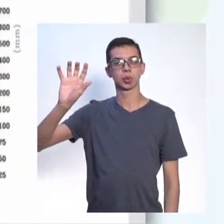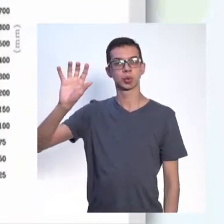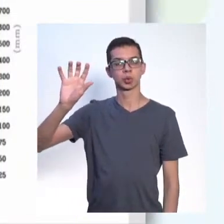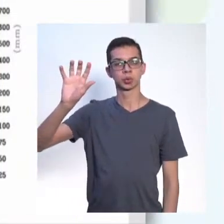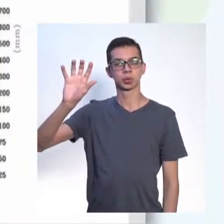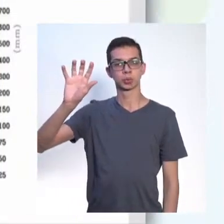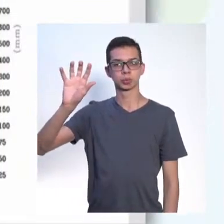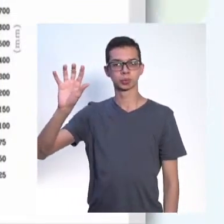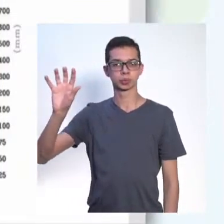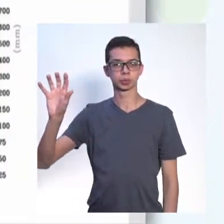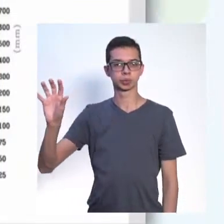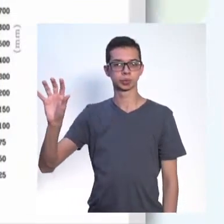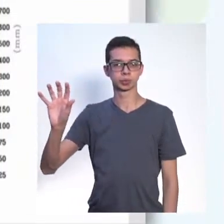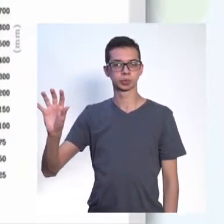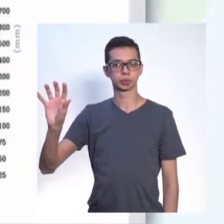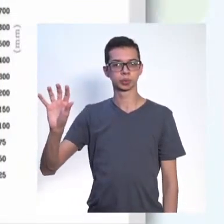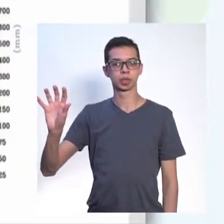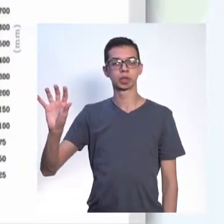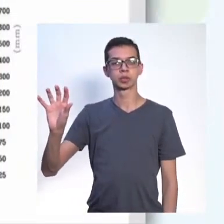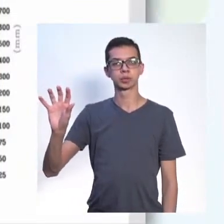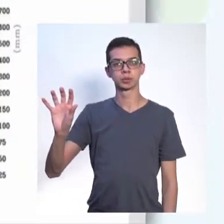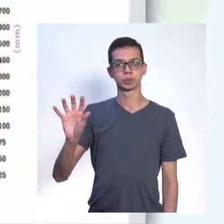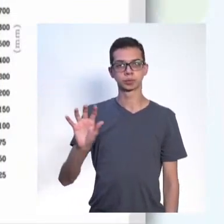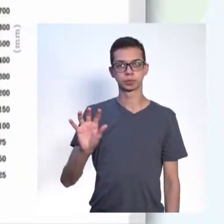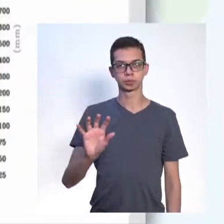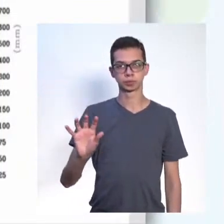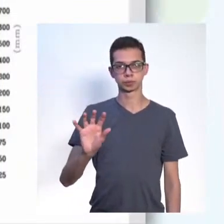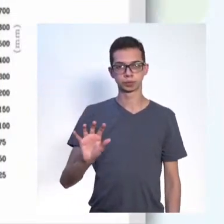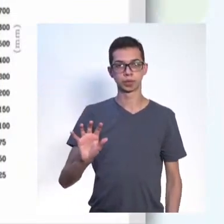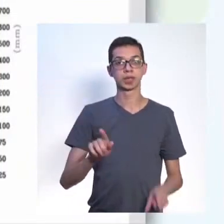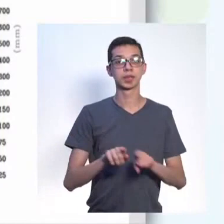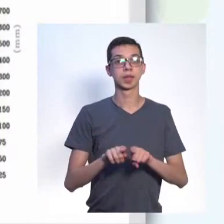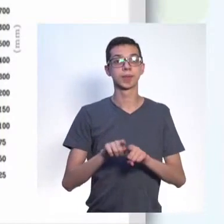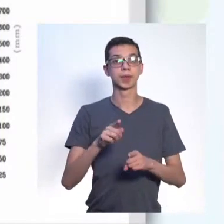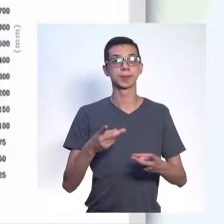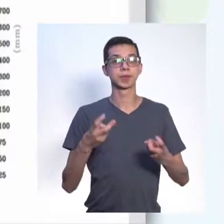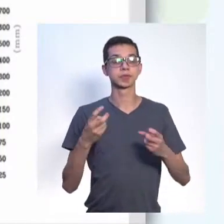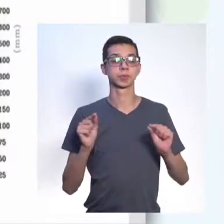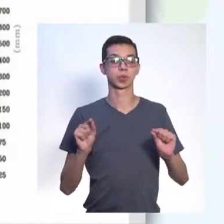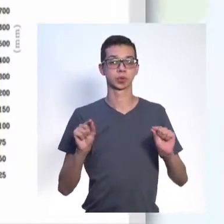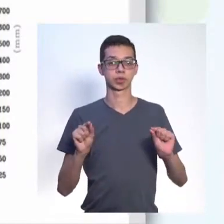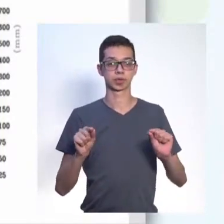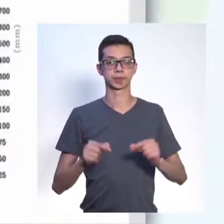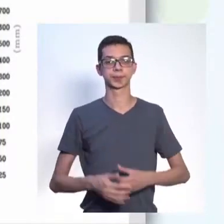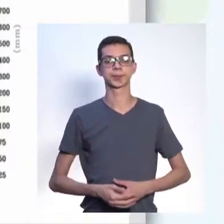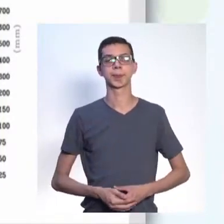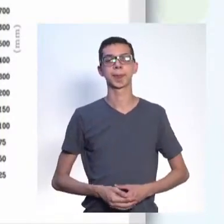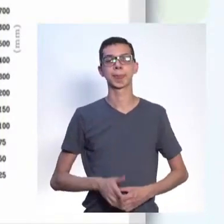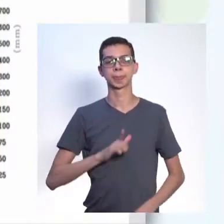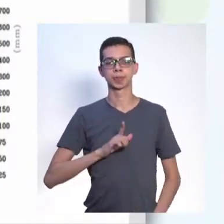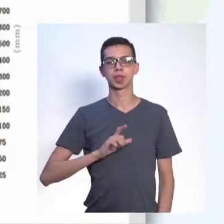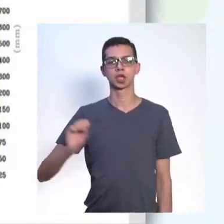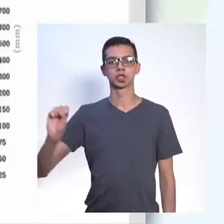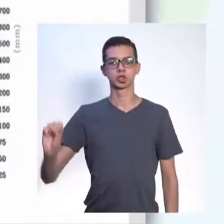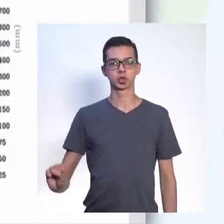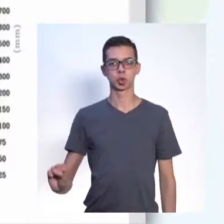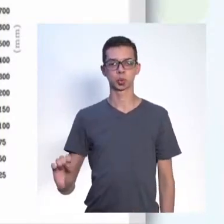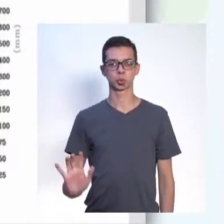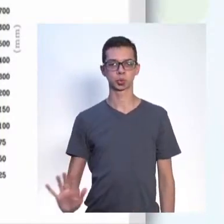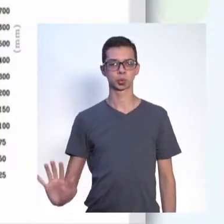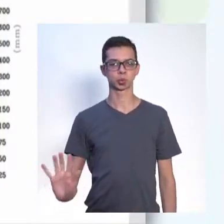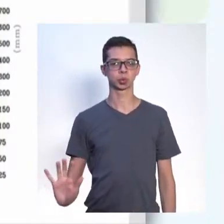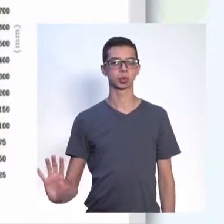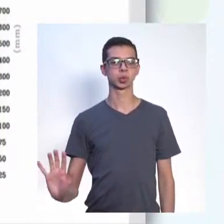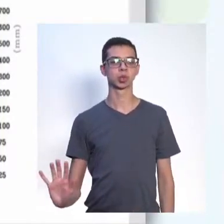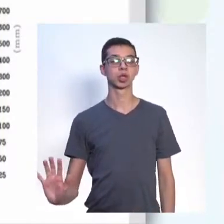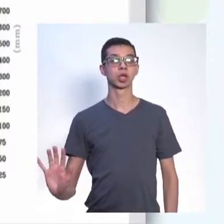centro-oeste e sudeste. A gente observa também que para o setor mais oeste, na maior parte da região sul em geral, né, chuvas um